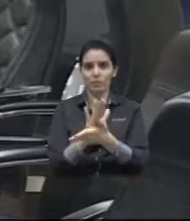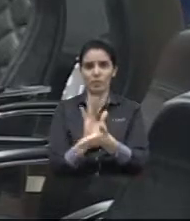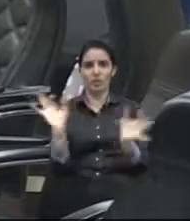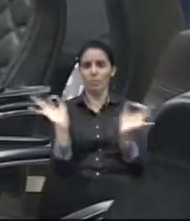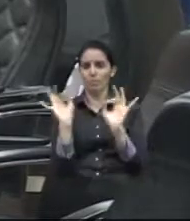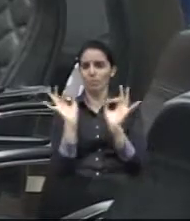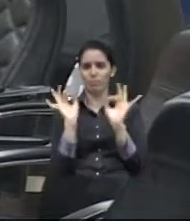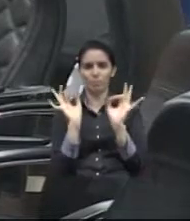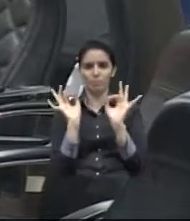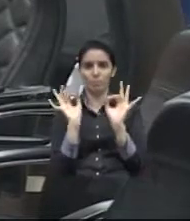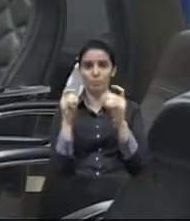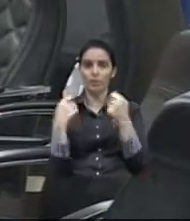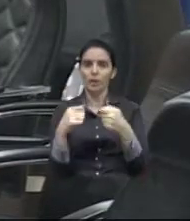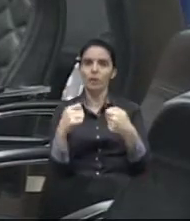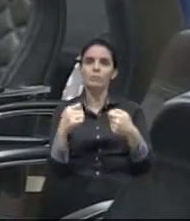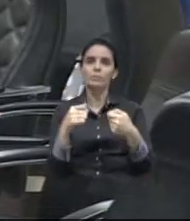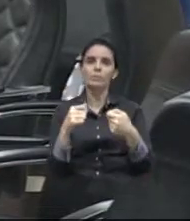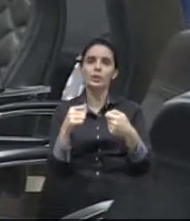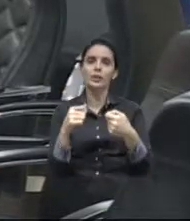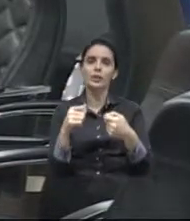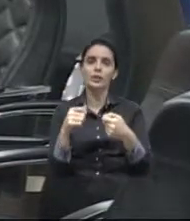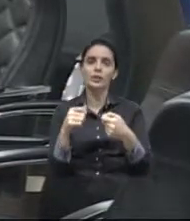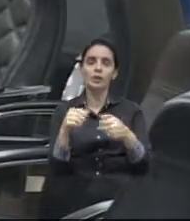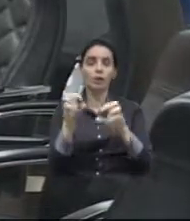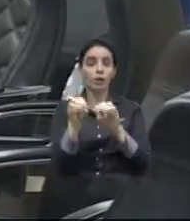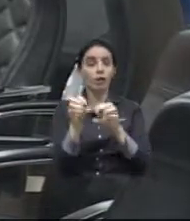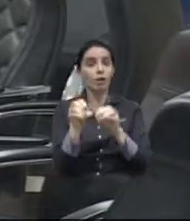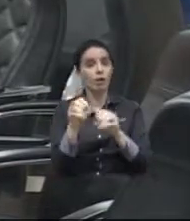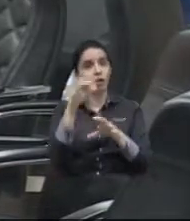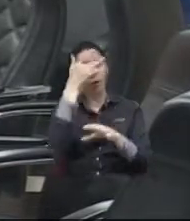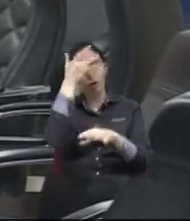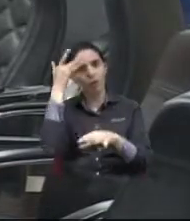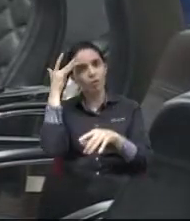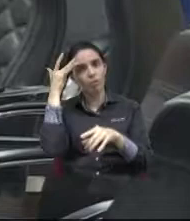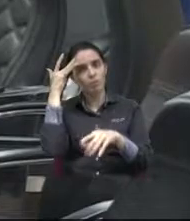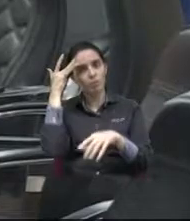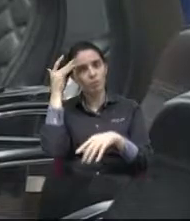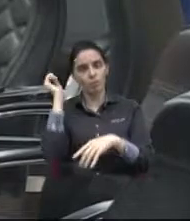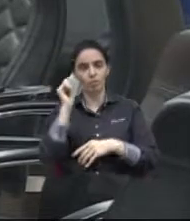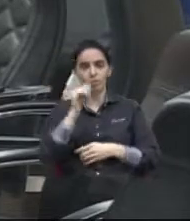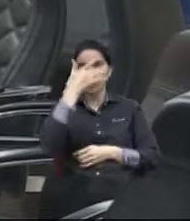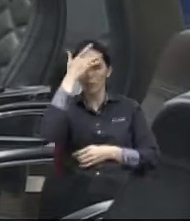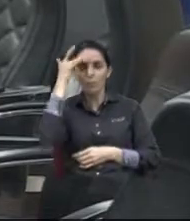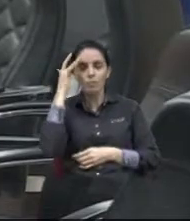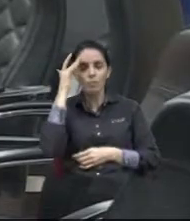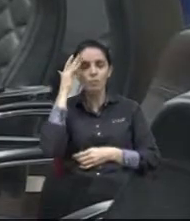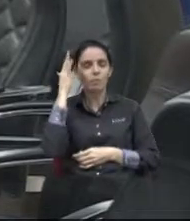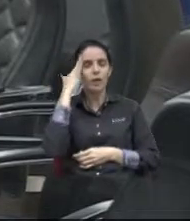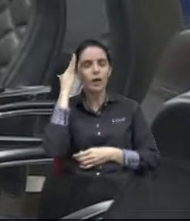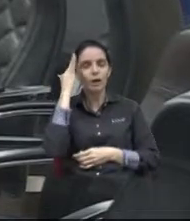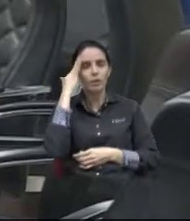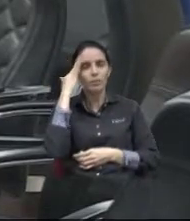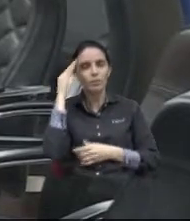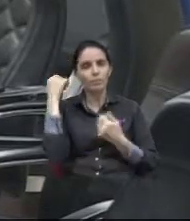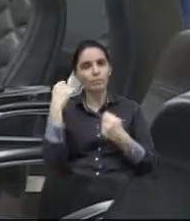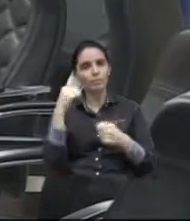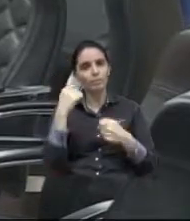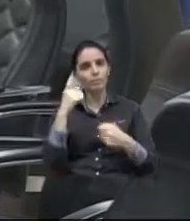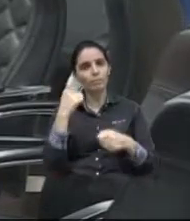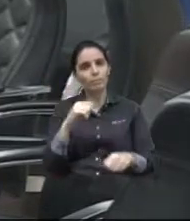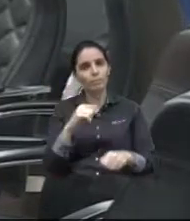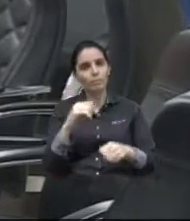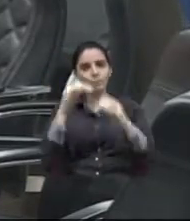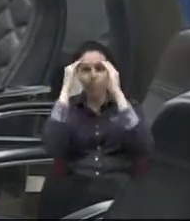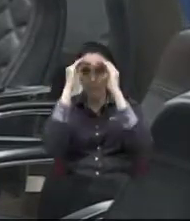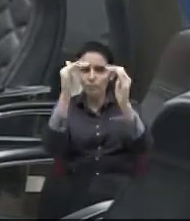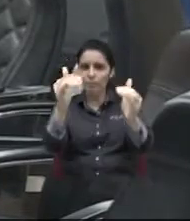pessoas o que não seria necessário ensinar, já deveria entender que o respeito no trânsito é fundamental, mas que a